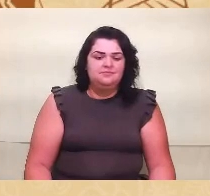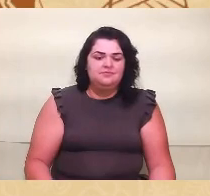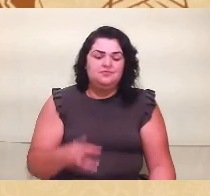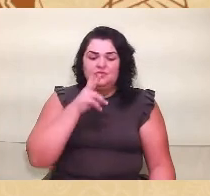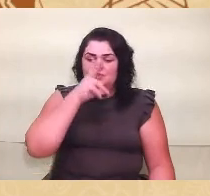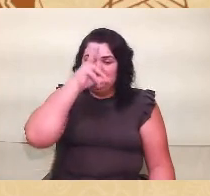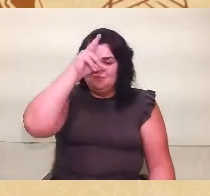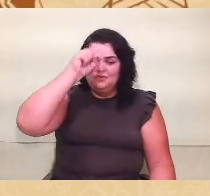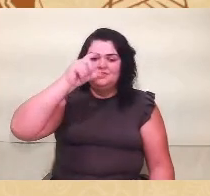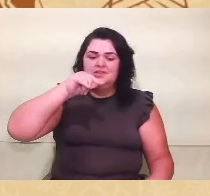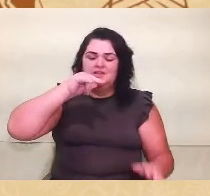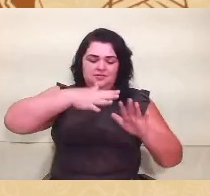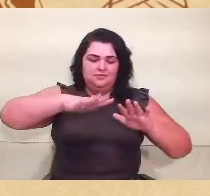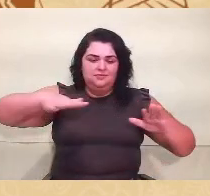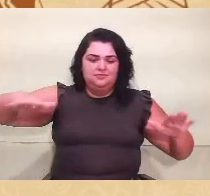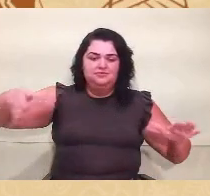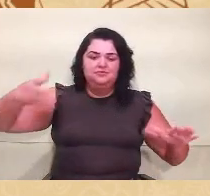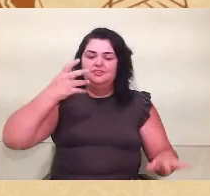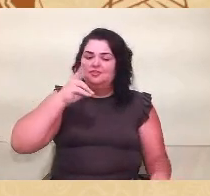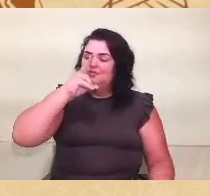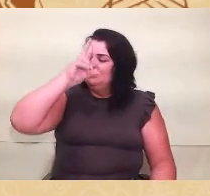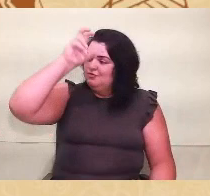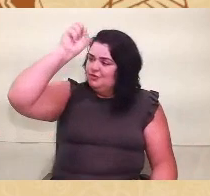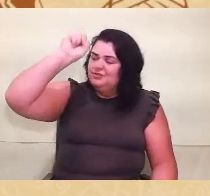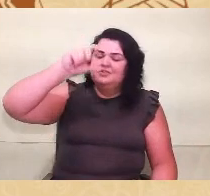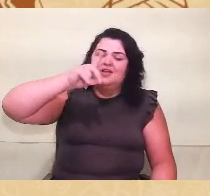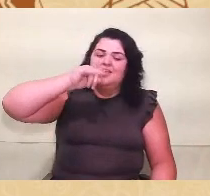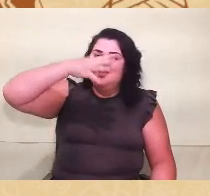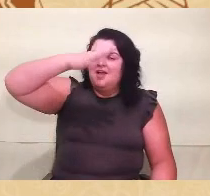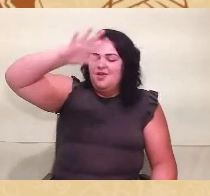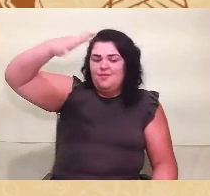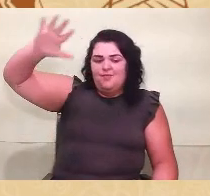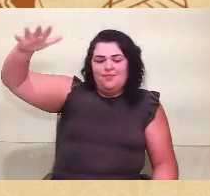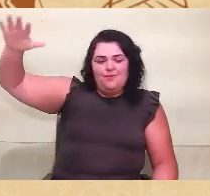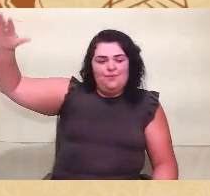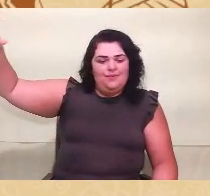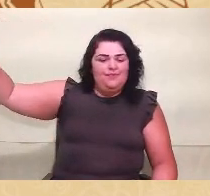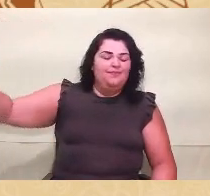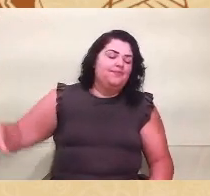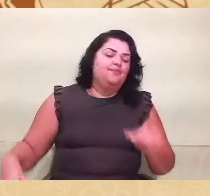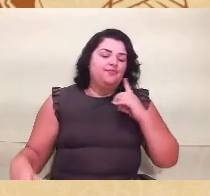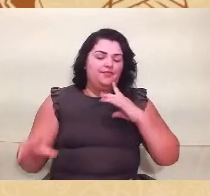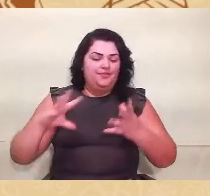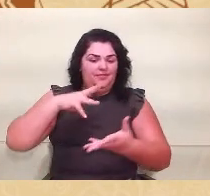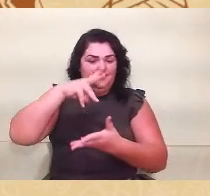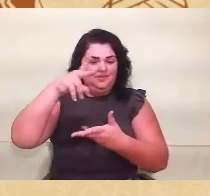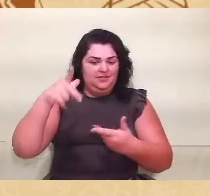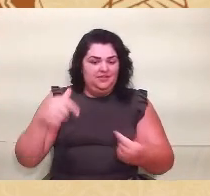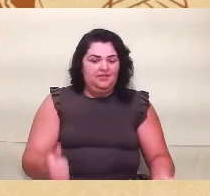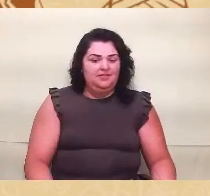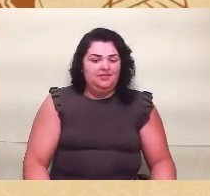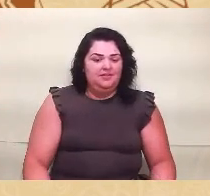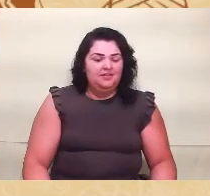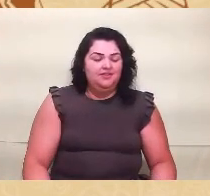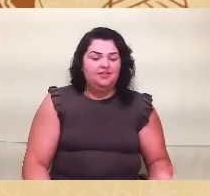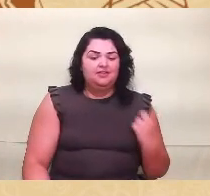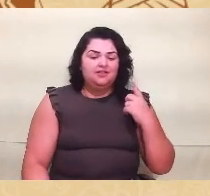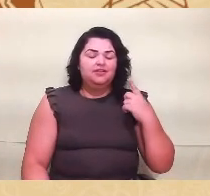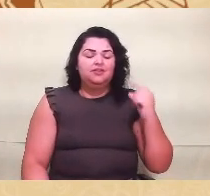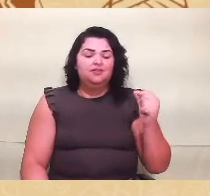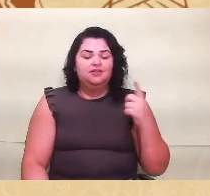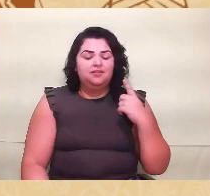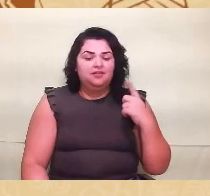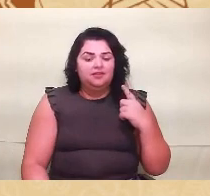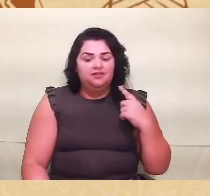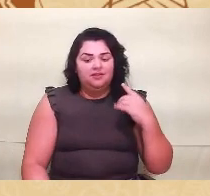força, Tupã, eu quero é força do ar. Então, esses universos, muita gente, ela tem lá